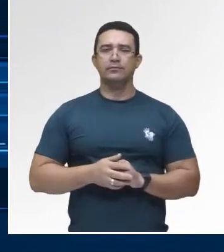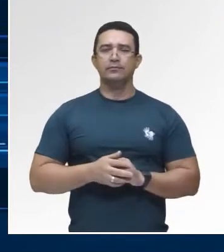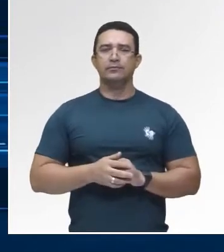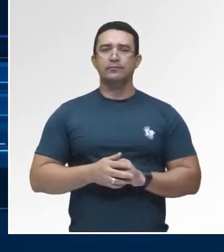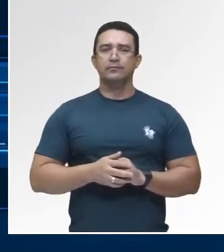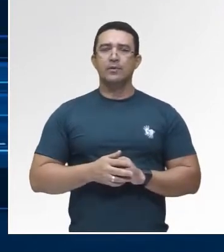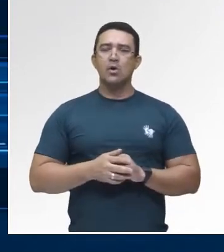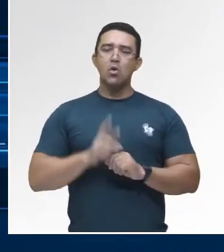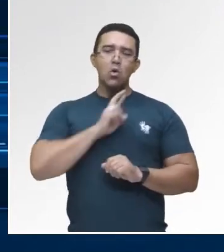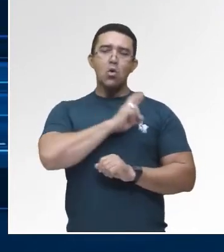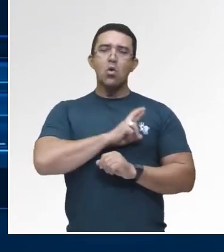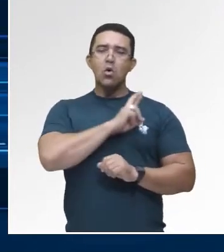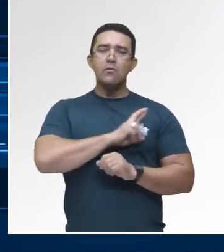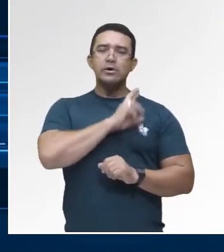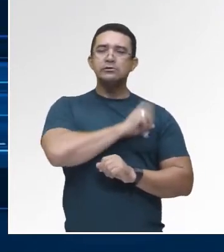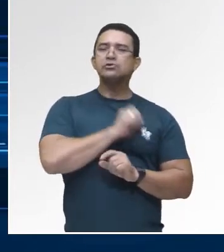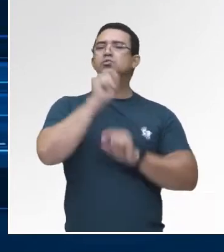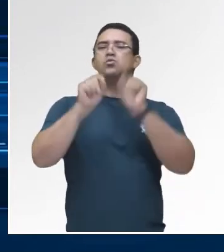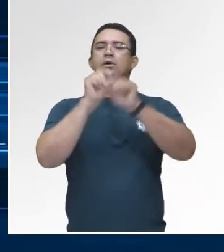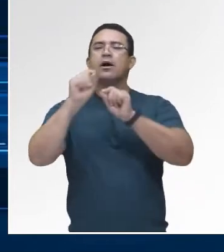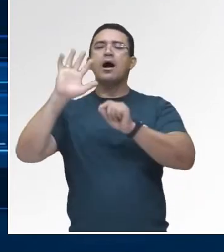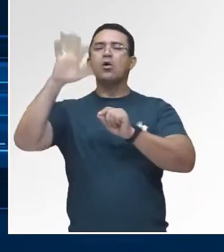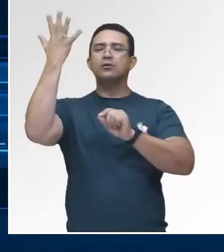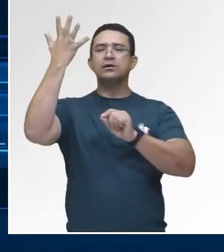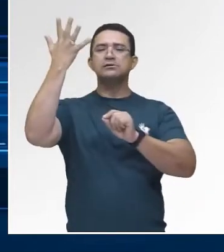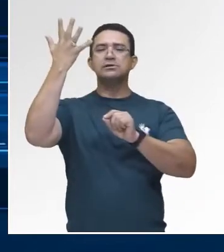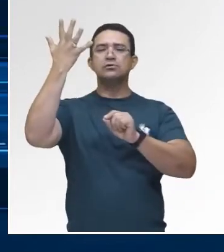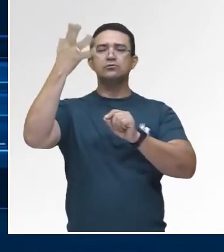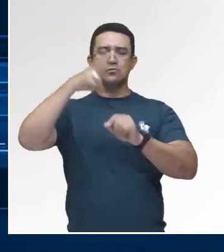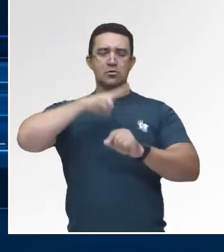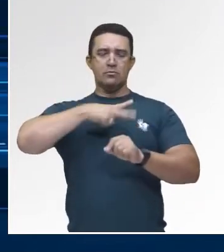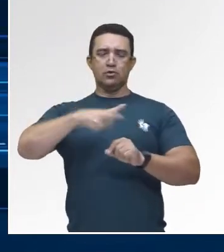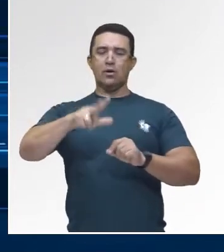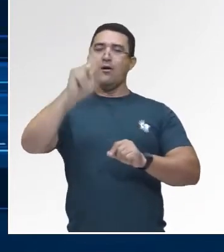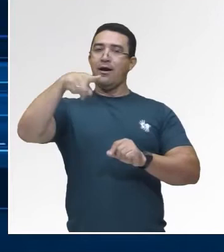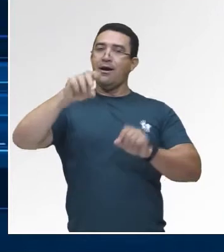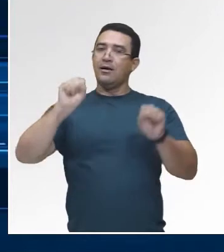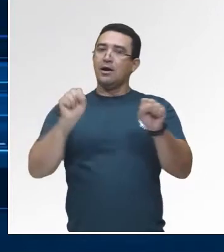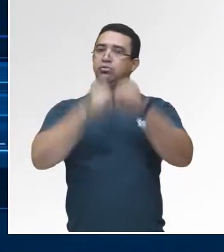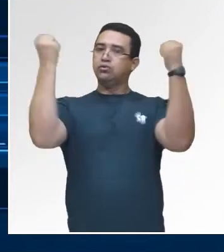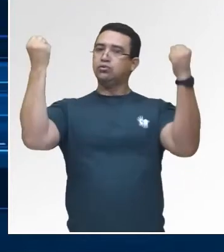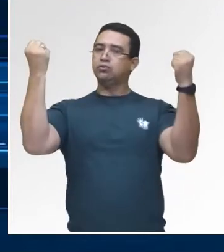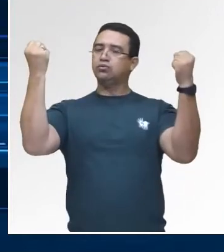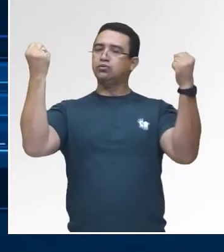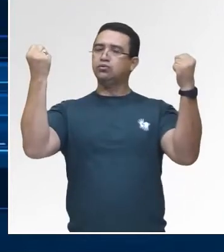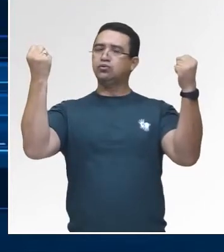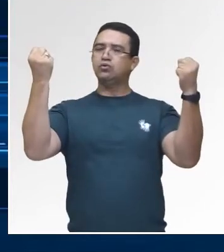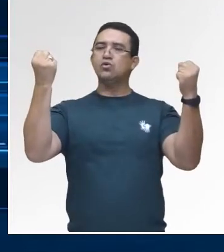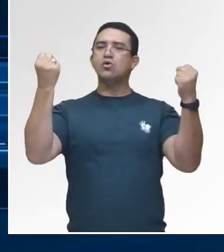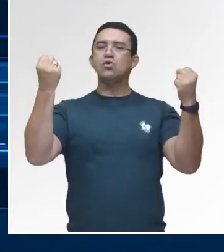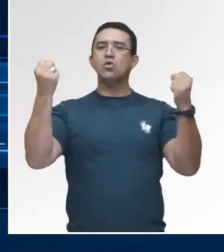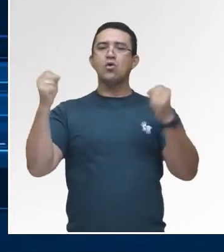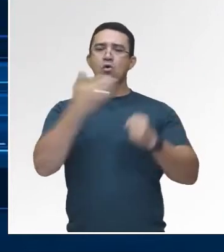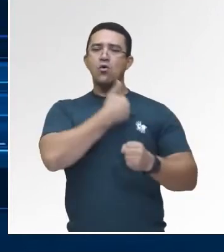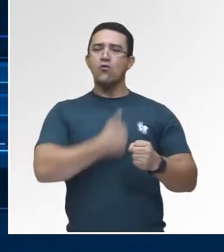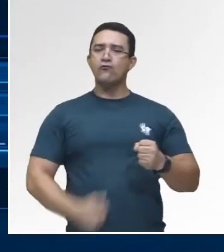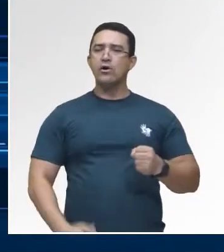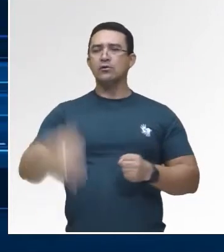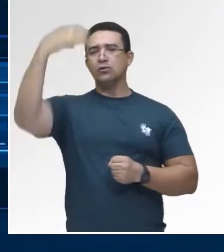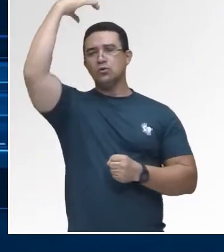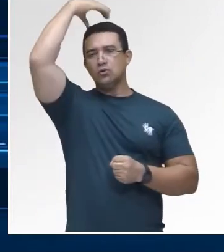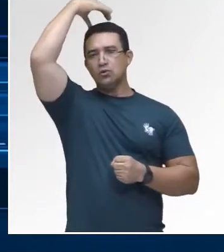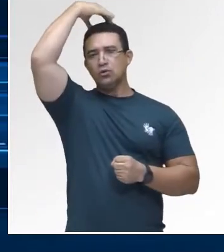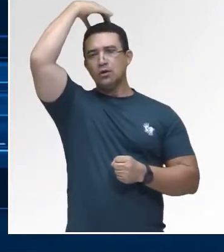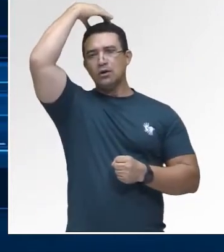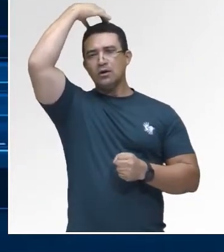no romantismo, do que estava acontecendo, era a derrubada dos poderes absolutistas, dos reis, e a implementação